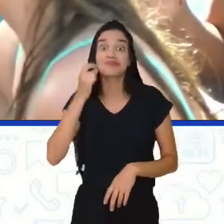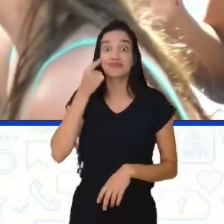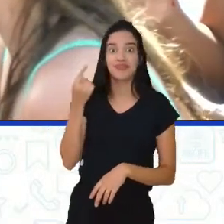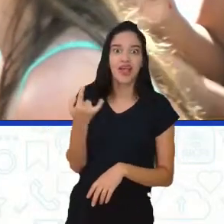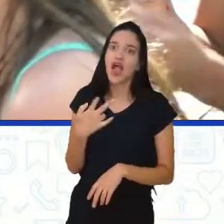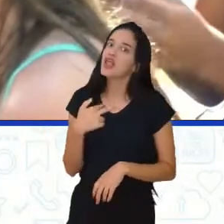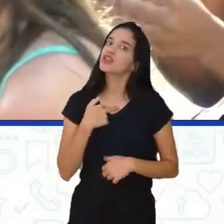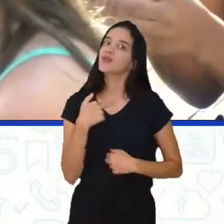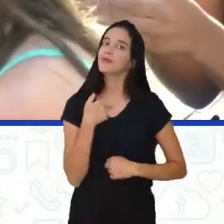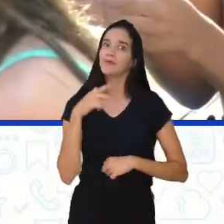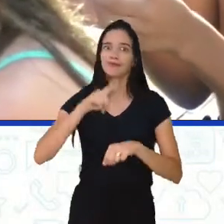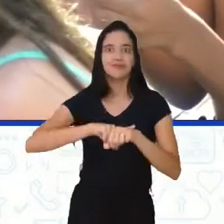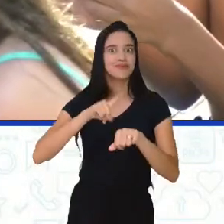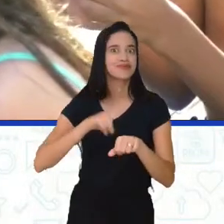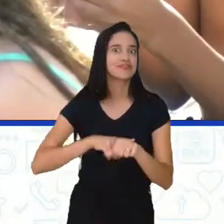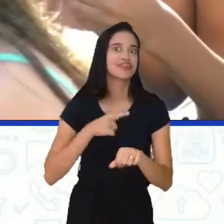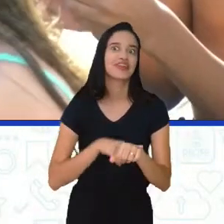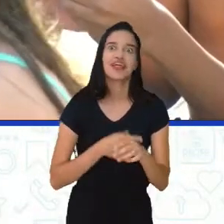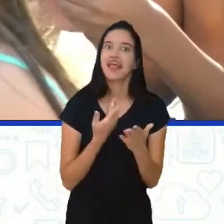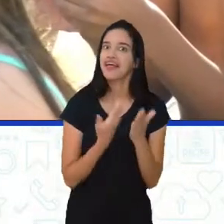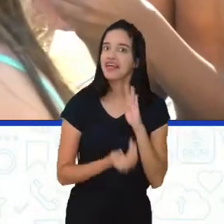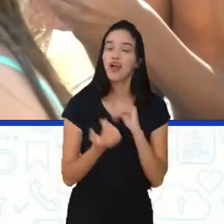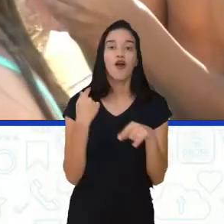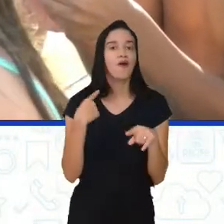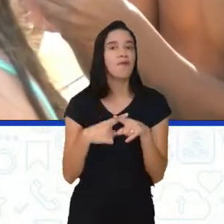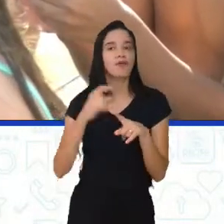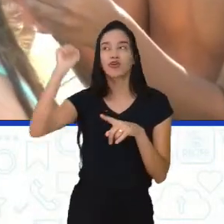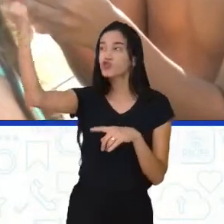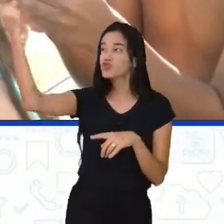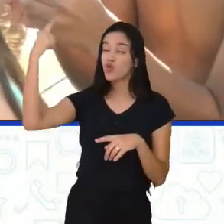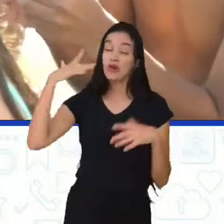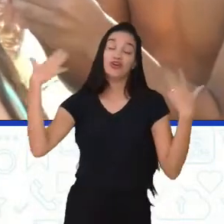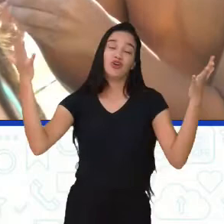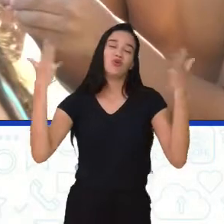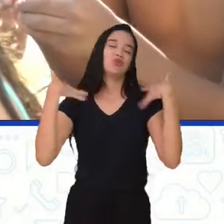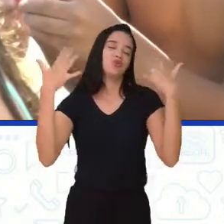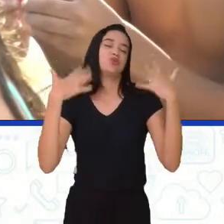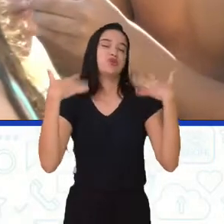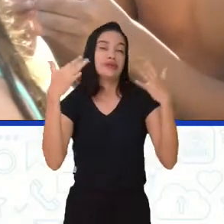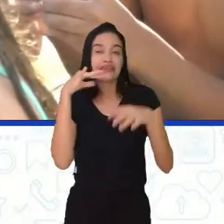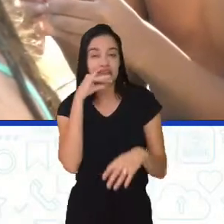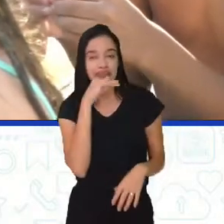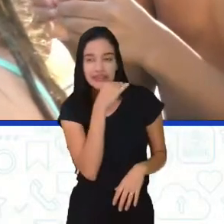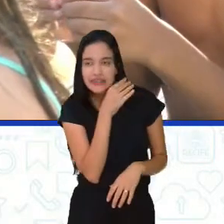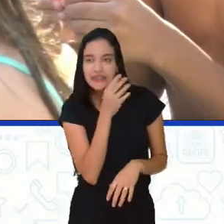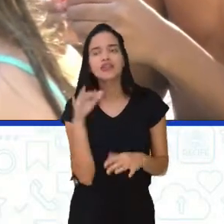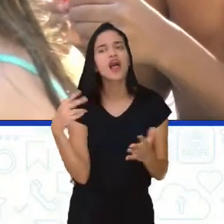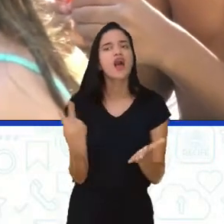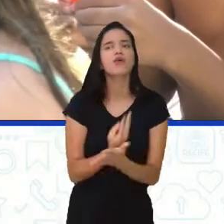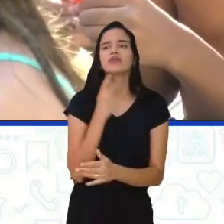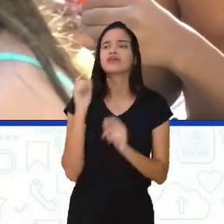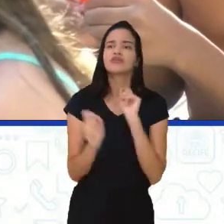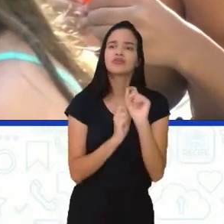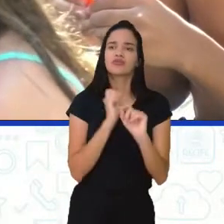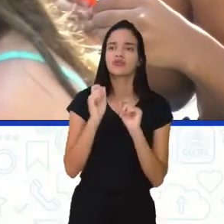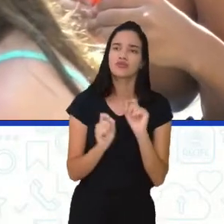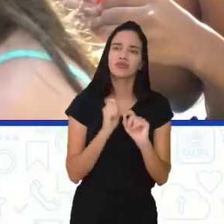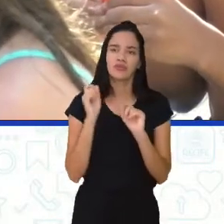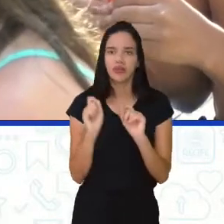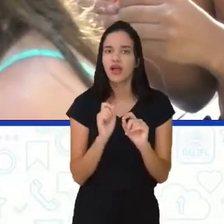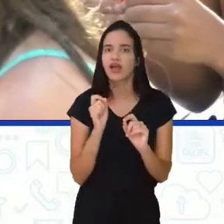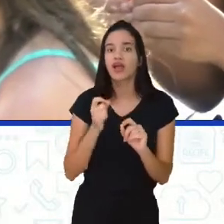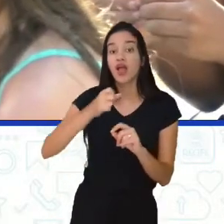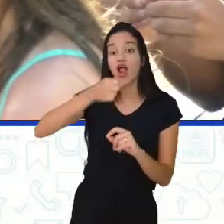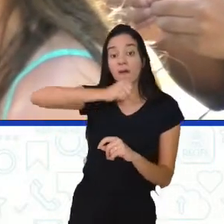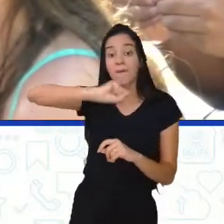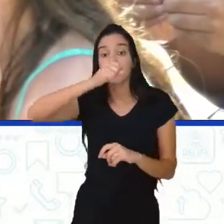não podem perder tempo, porque o sol nesse espaço aí está quente. E o que é que está acontecendo com o estado físico desse